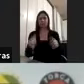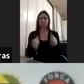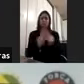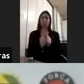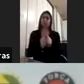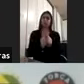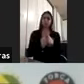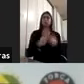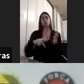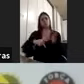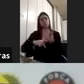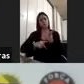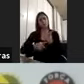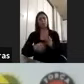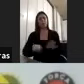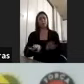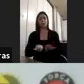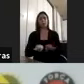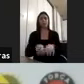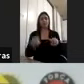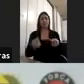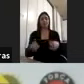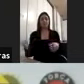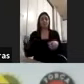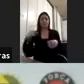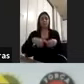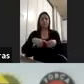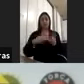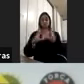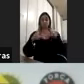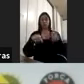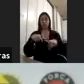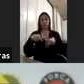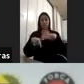aqui. Ele falou assim que ele é 8.001